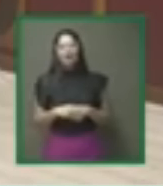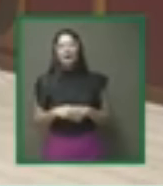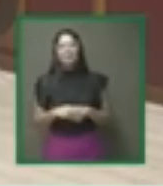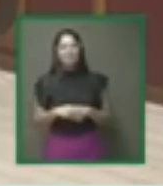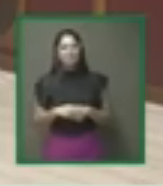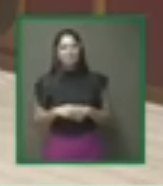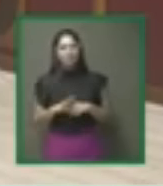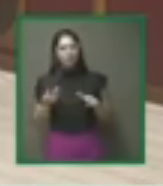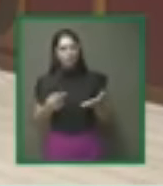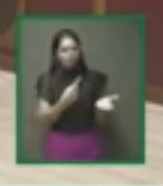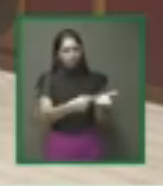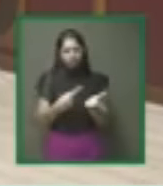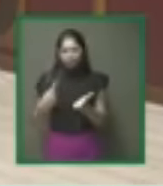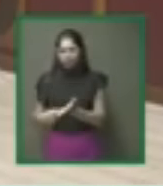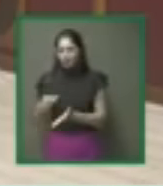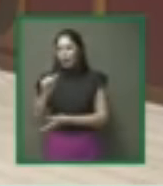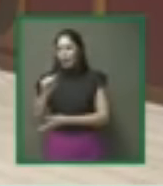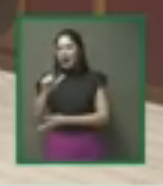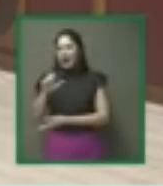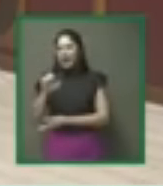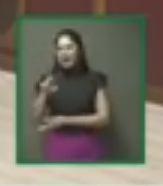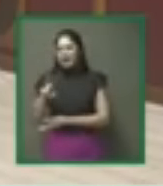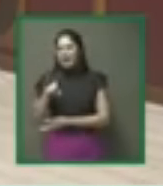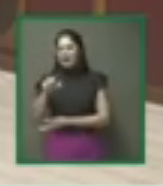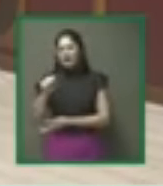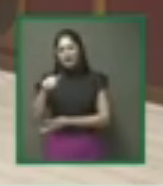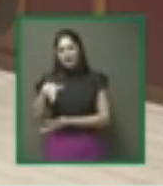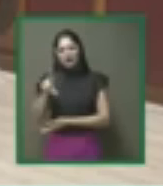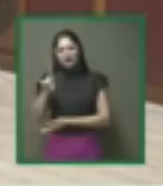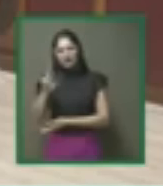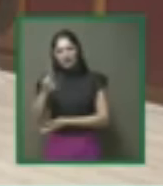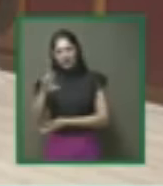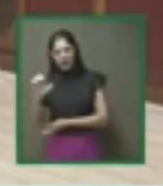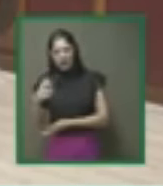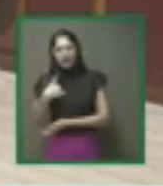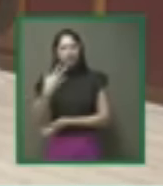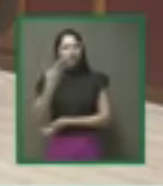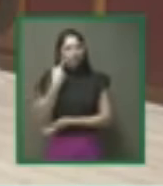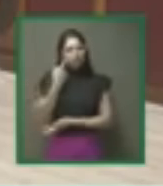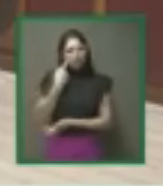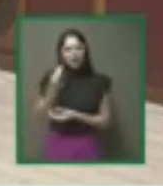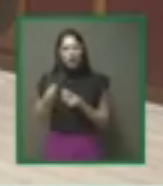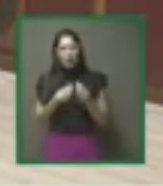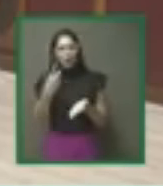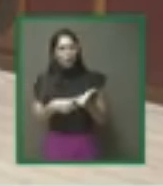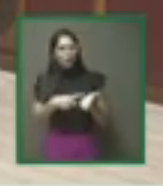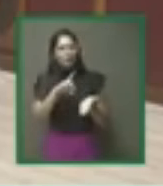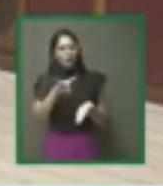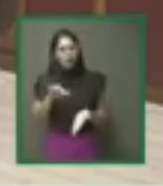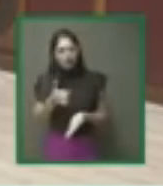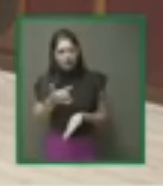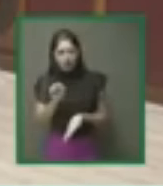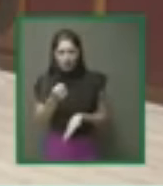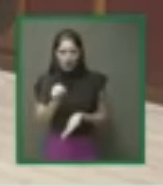E aí a gente combinou que o Alexandre iria fazer o recolhimento, né, desses valores. Combinamos a data do dia